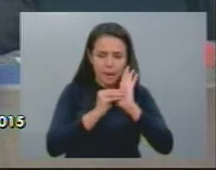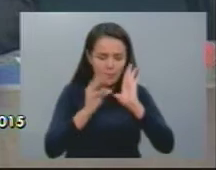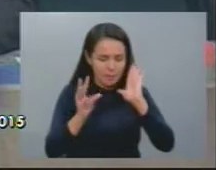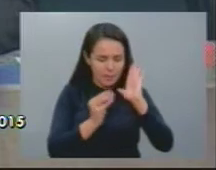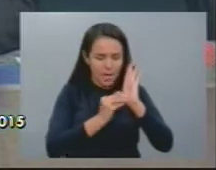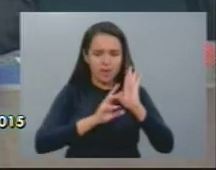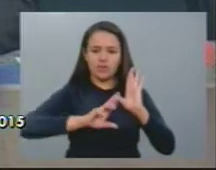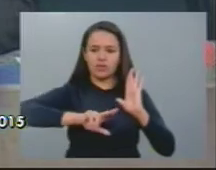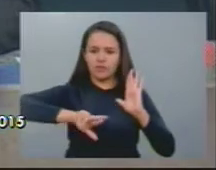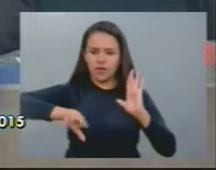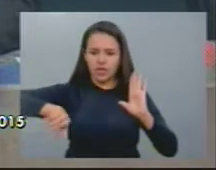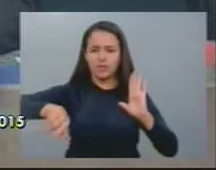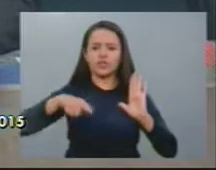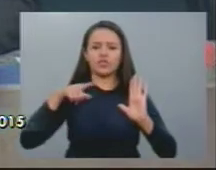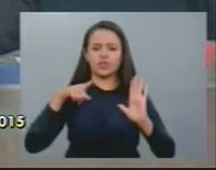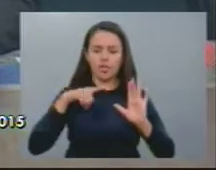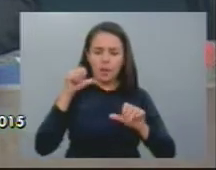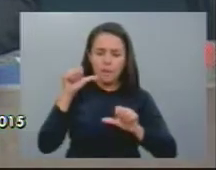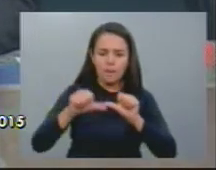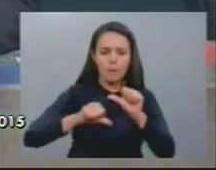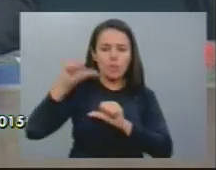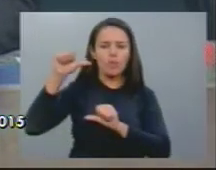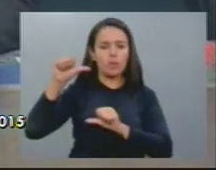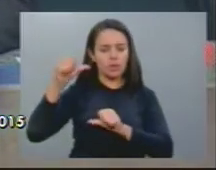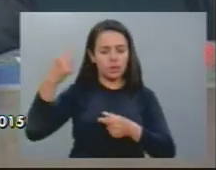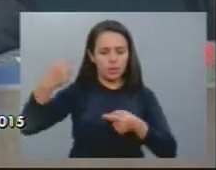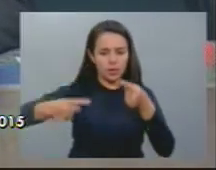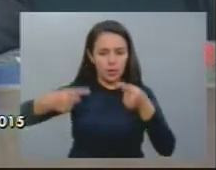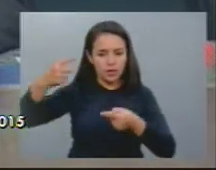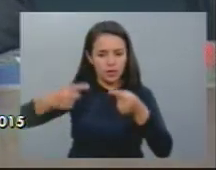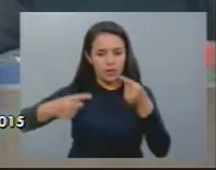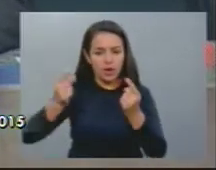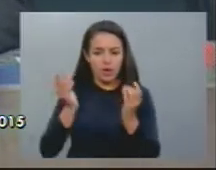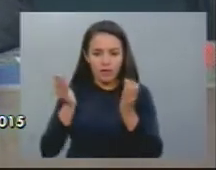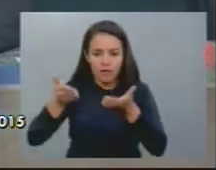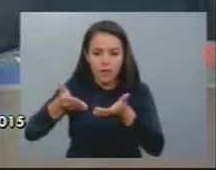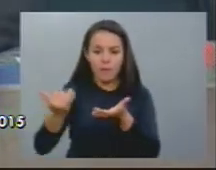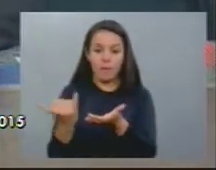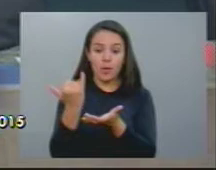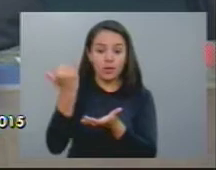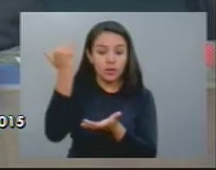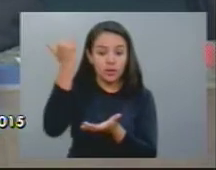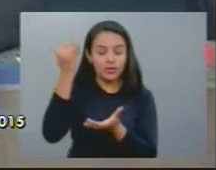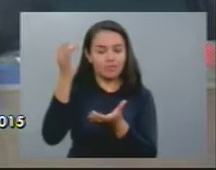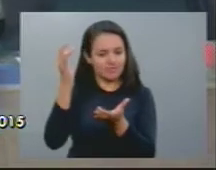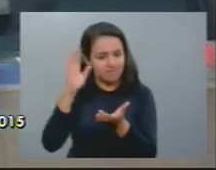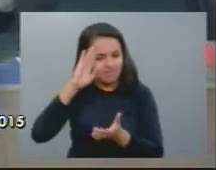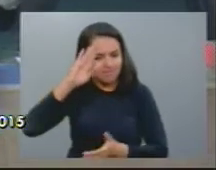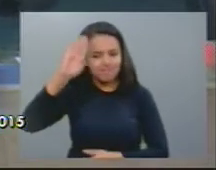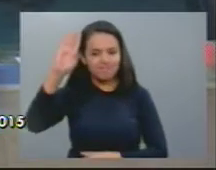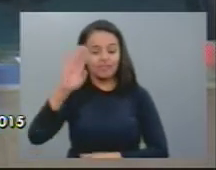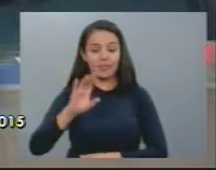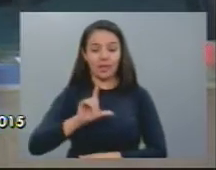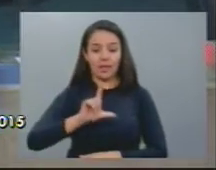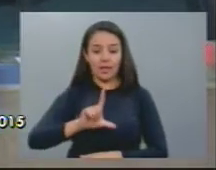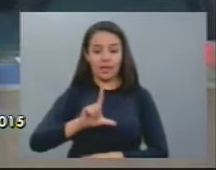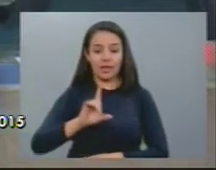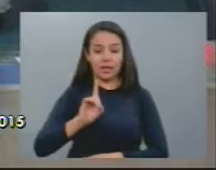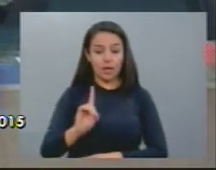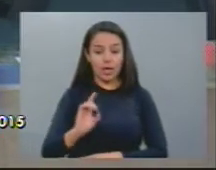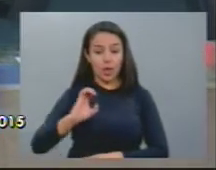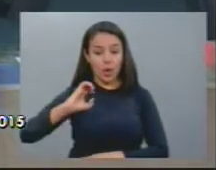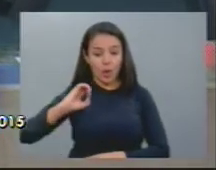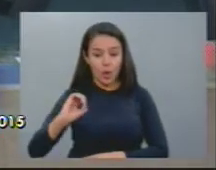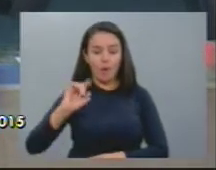nessas áreas que modificam as políticas necessárias e essenciais. E a LDO é a mãe da